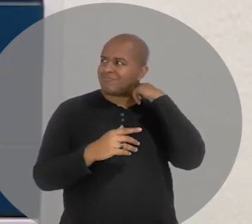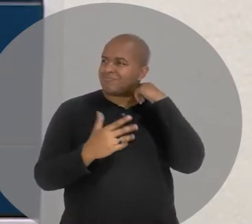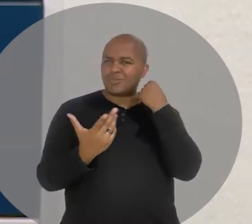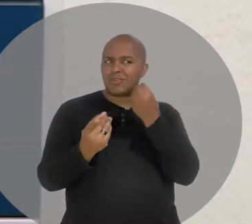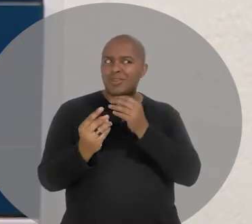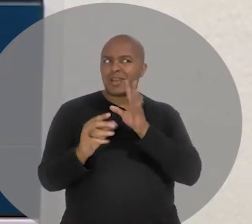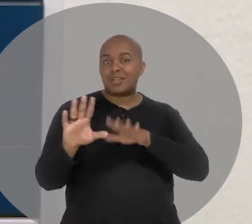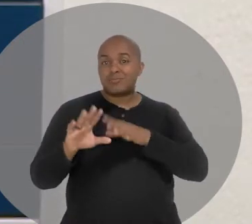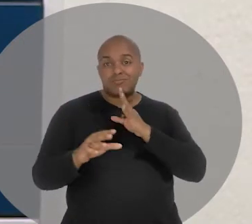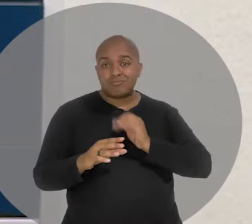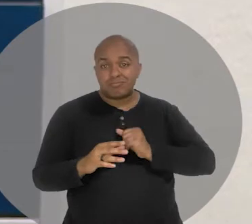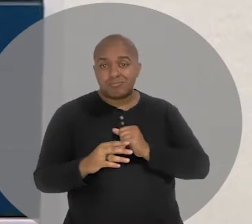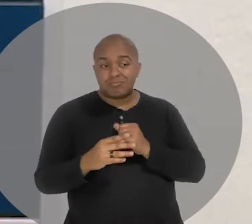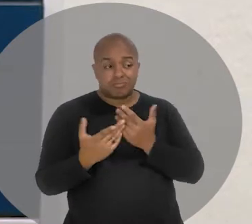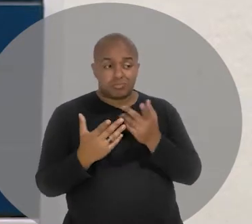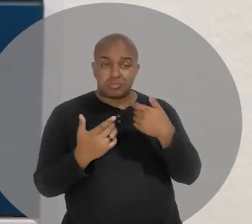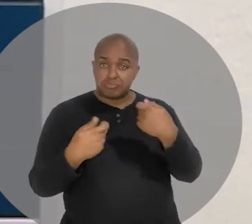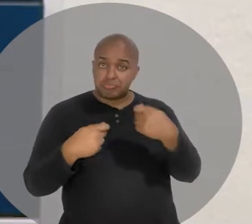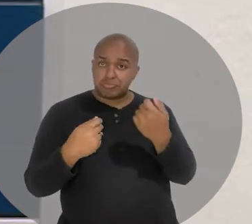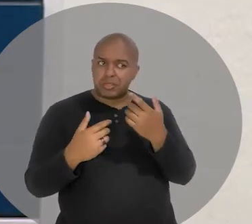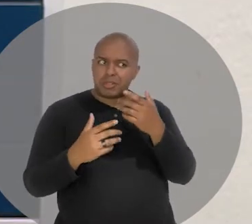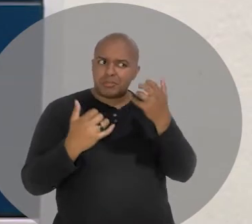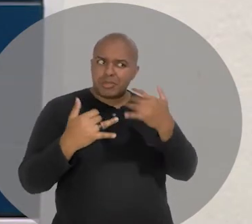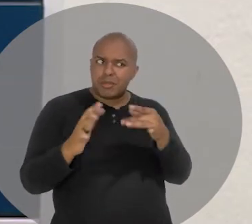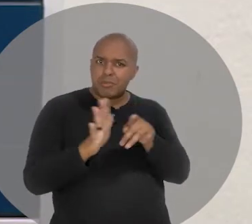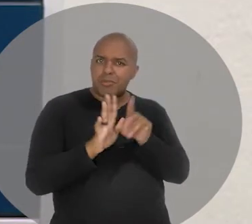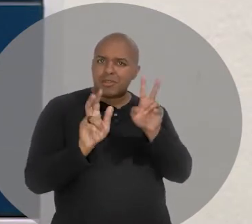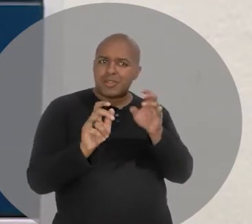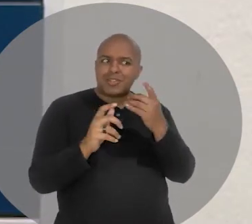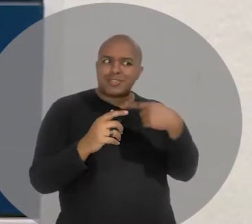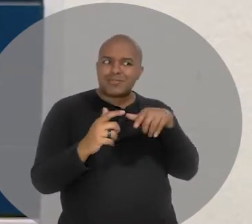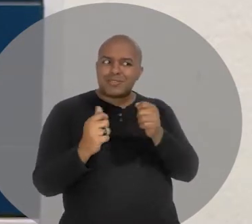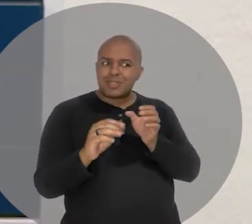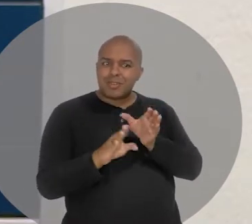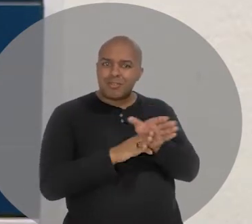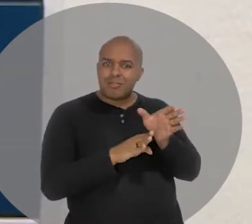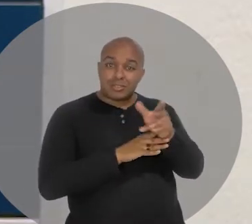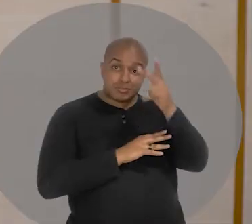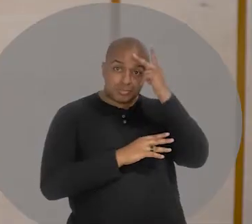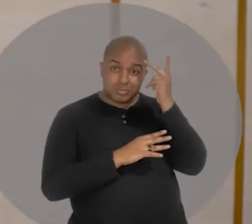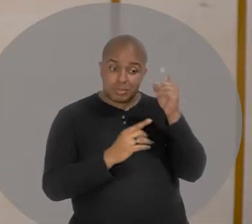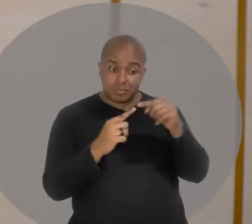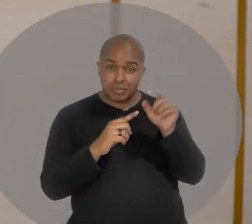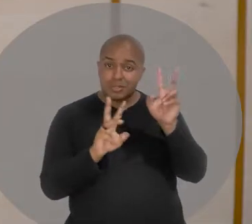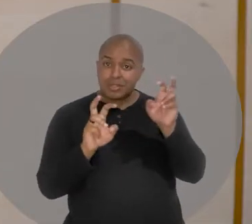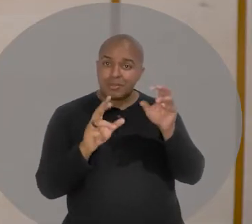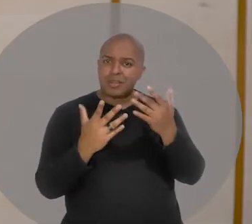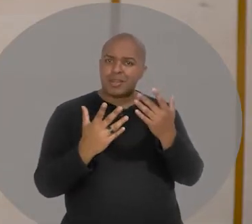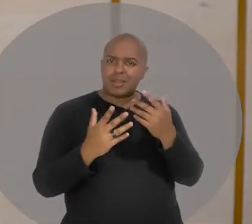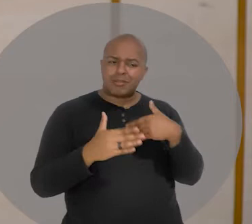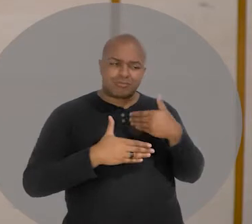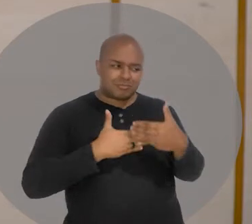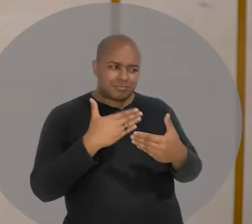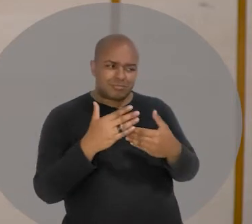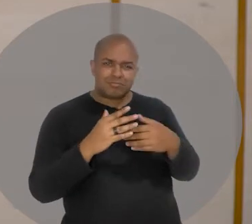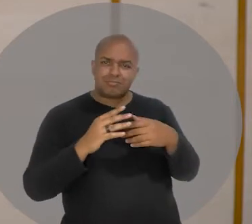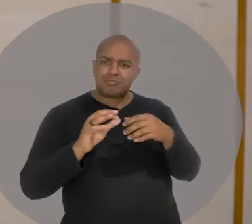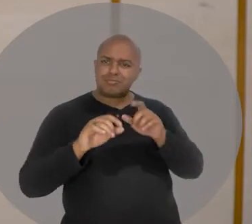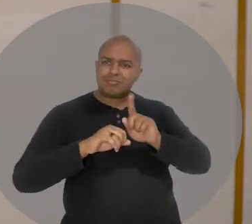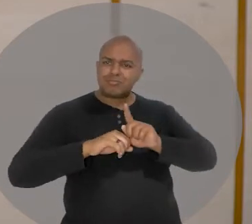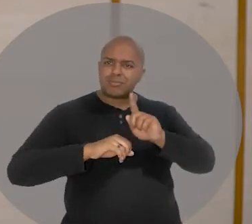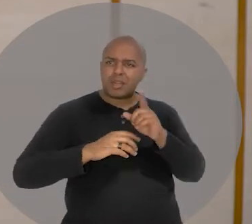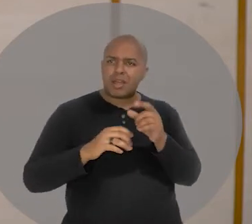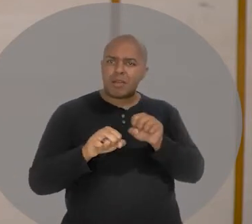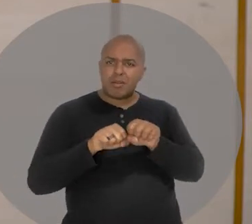desconhece. Então a gente precisa falar sobre isso, a gente precisa instruir as pessoas sobre isso. Durante a graduação em psicologia,